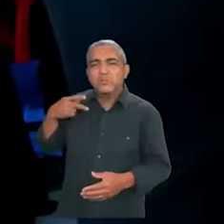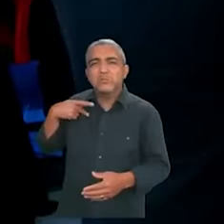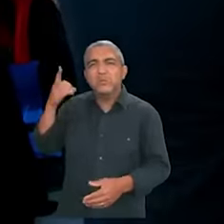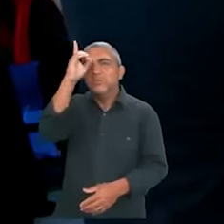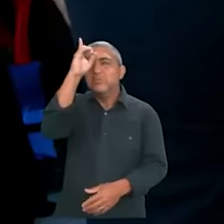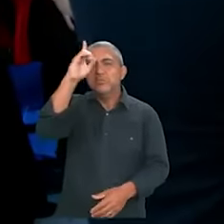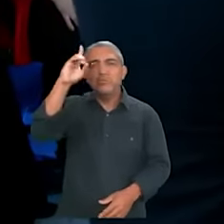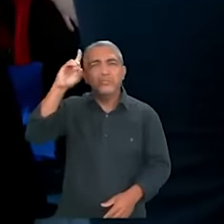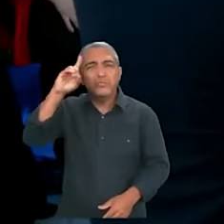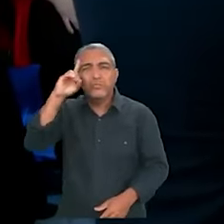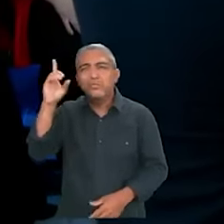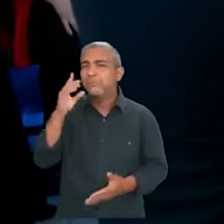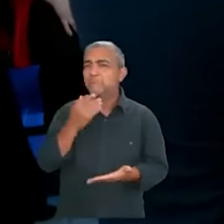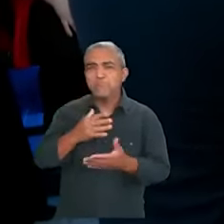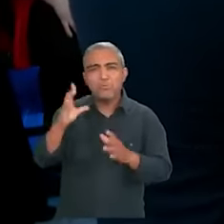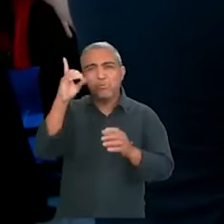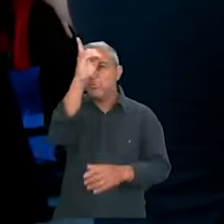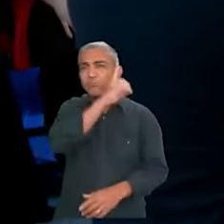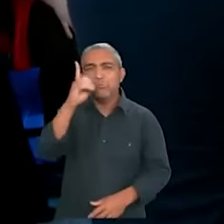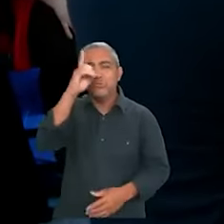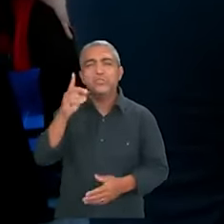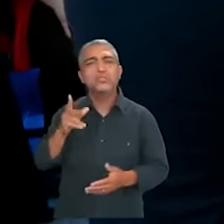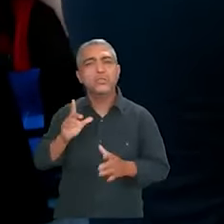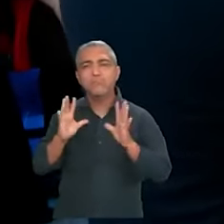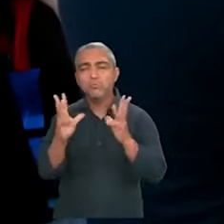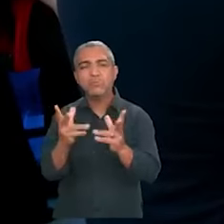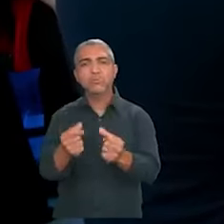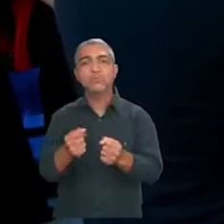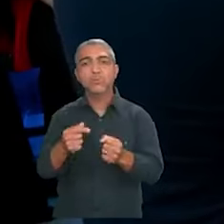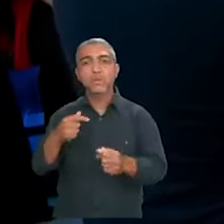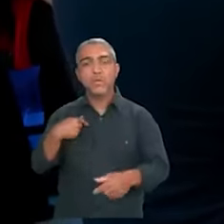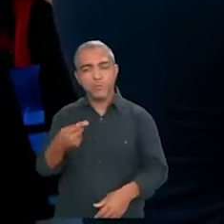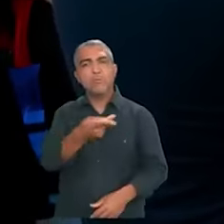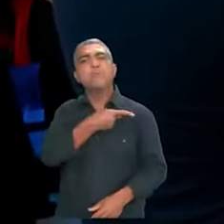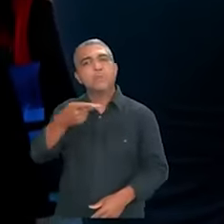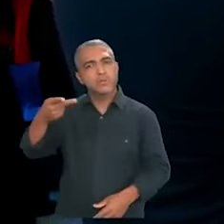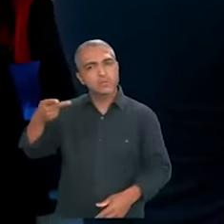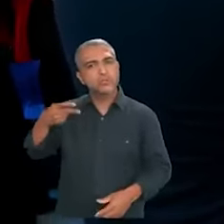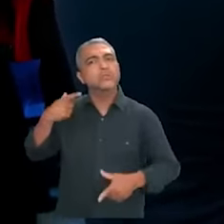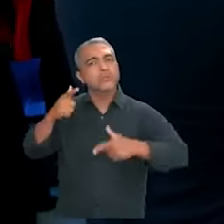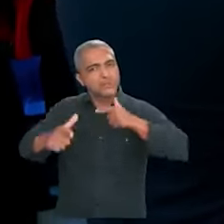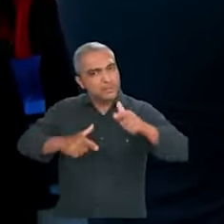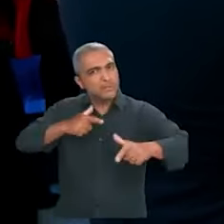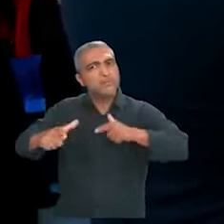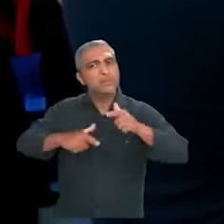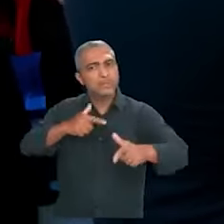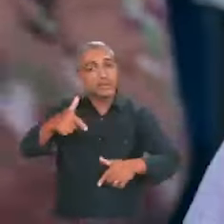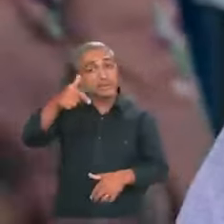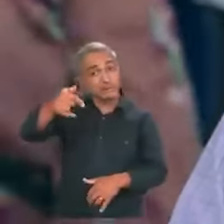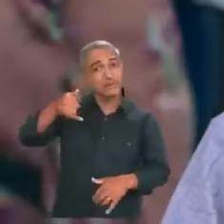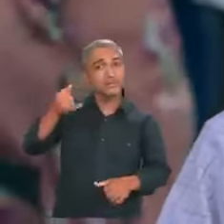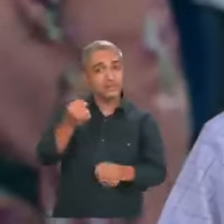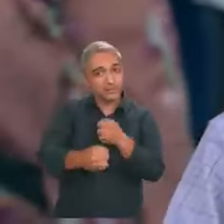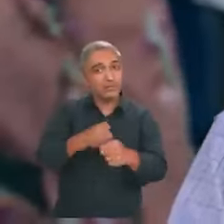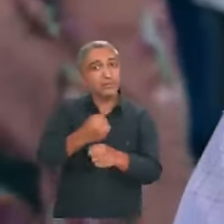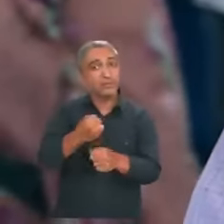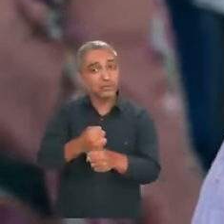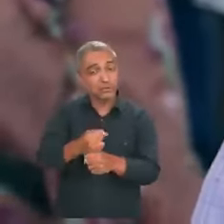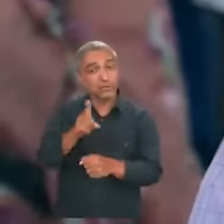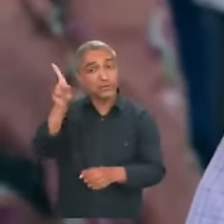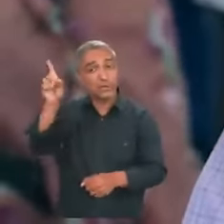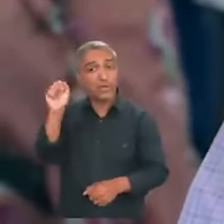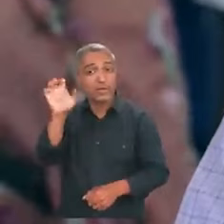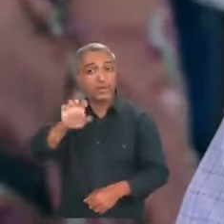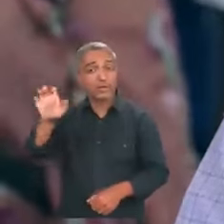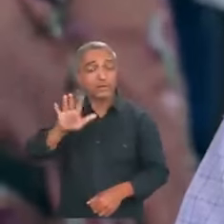local no sul dos Estados Unidos eu fui pastor por 7 anos na Bélgica antes de vir para Brasil